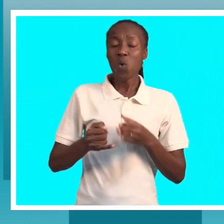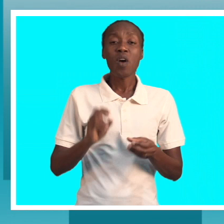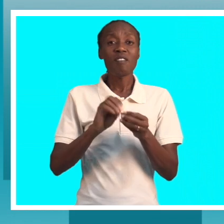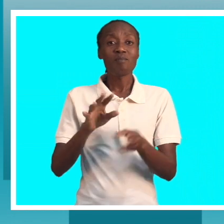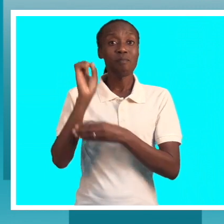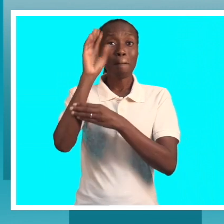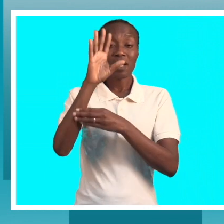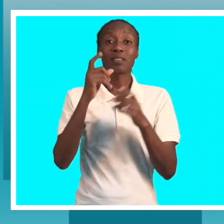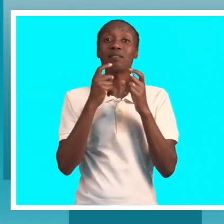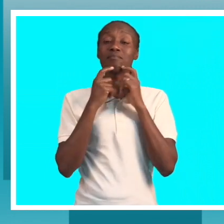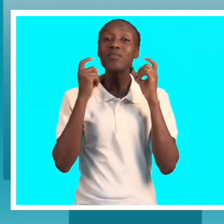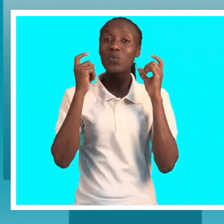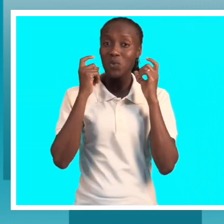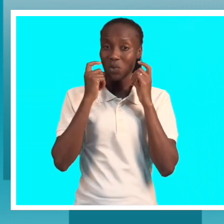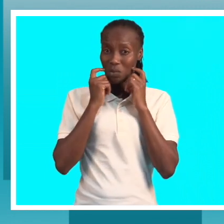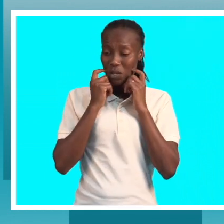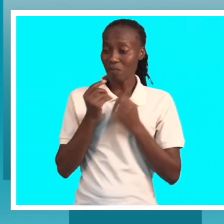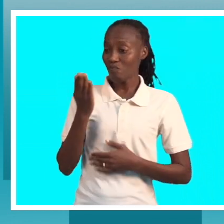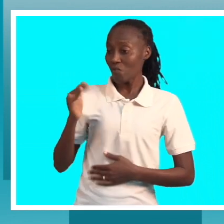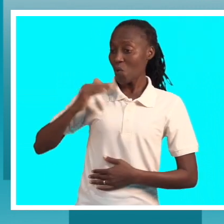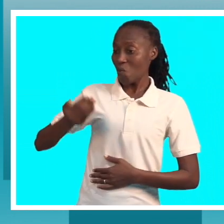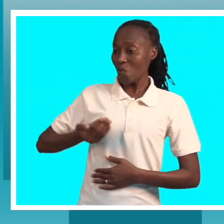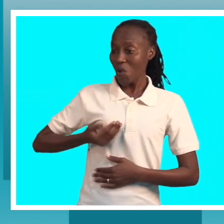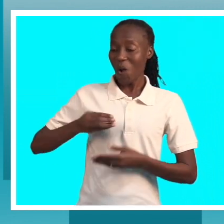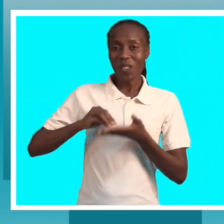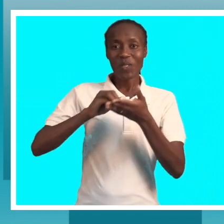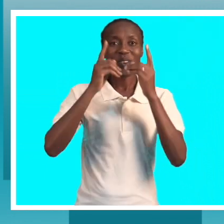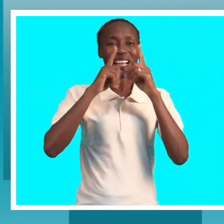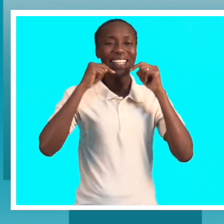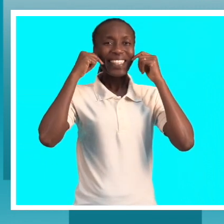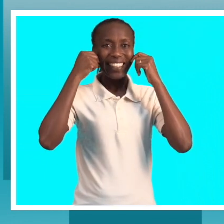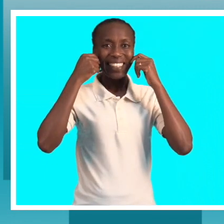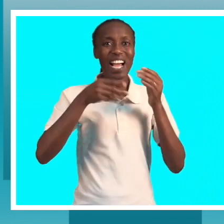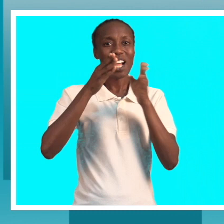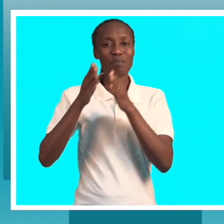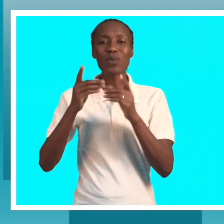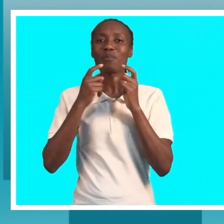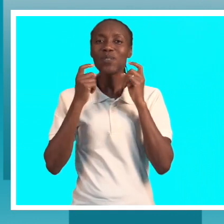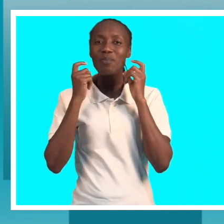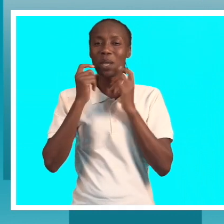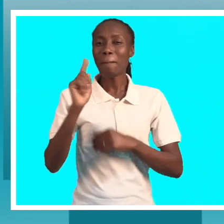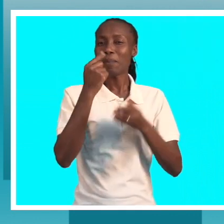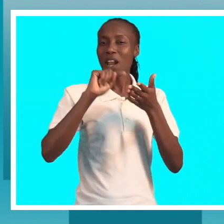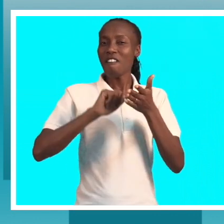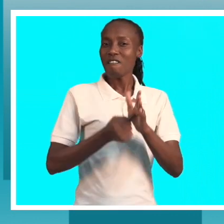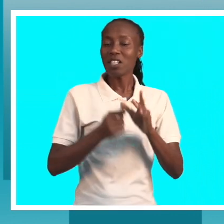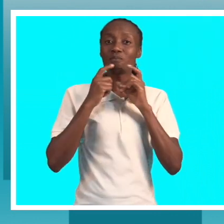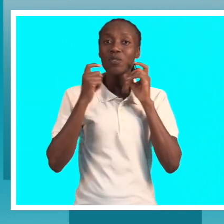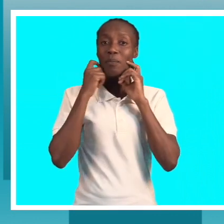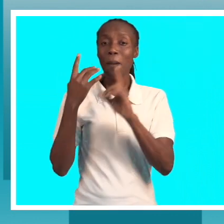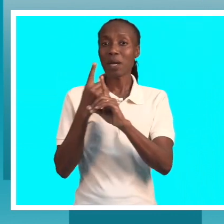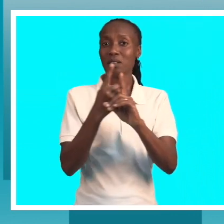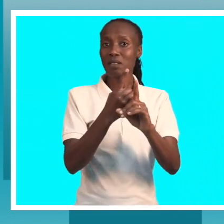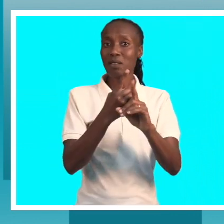Moçambique, Tanocha deu alegria ao povo moçambicano que foi a primeira vez que Moçambique participou no Campeonato do